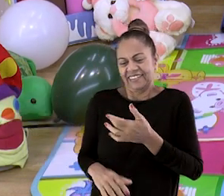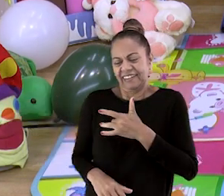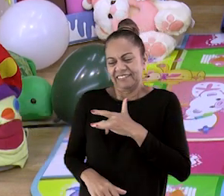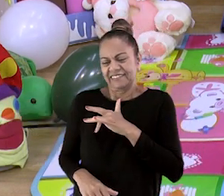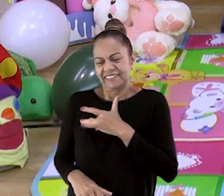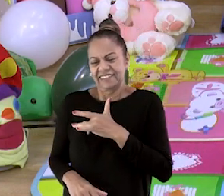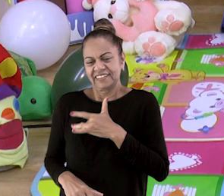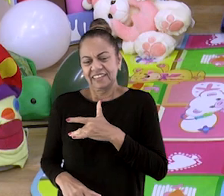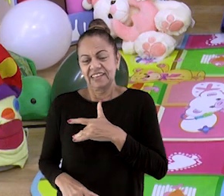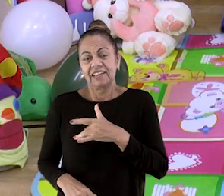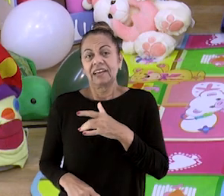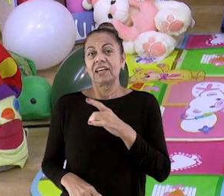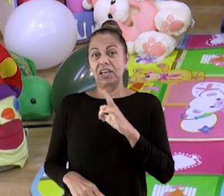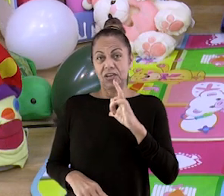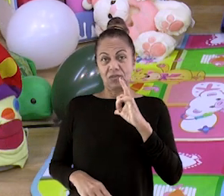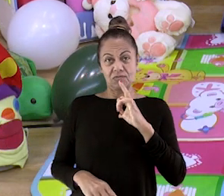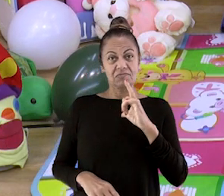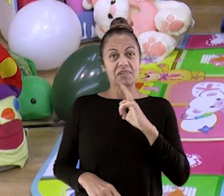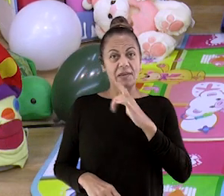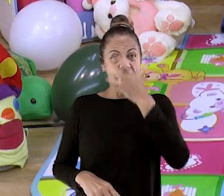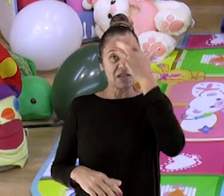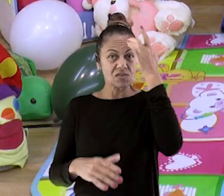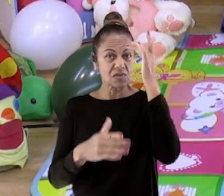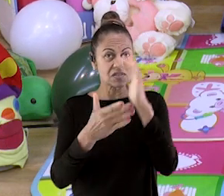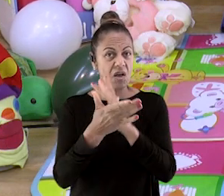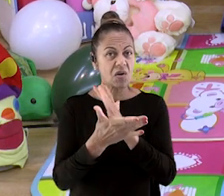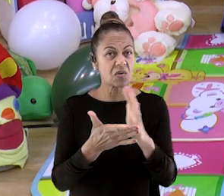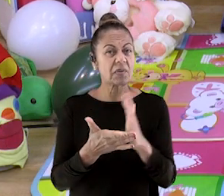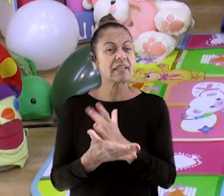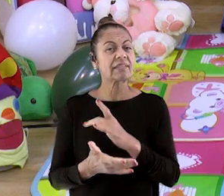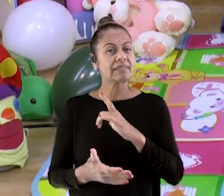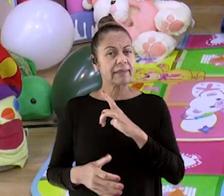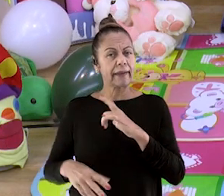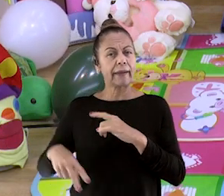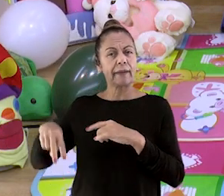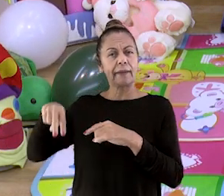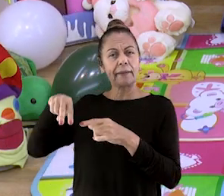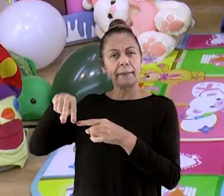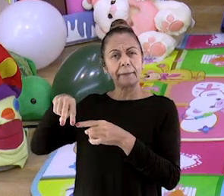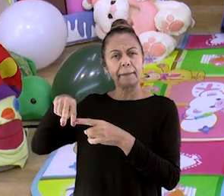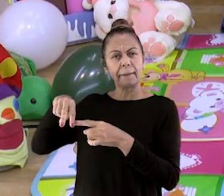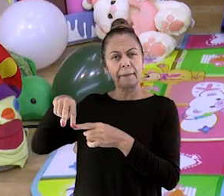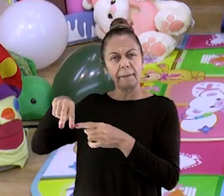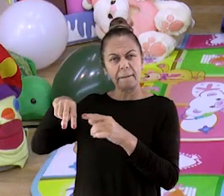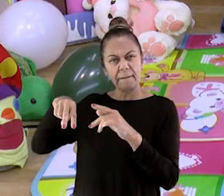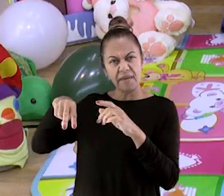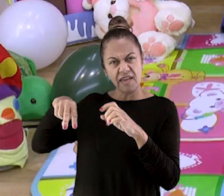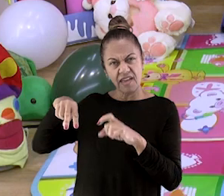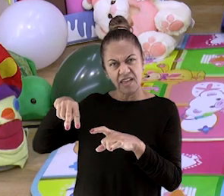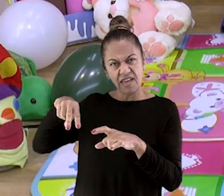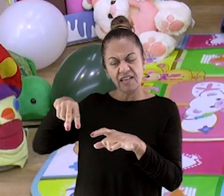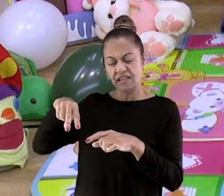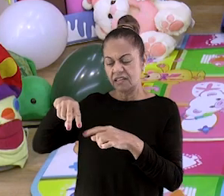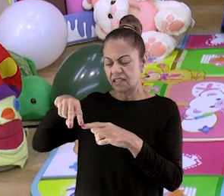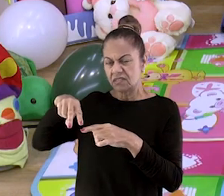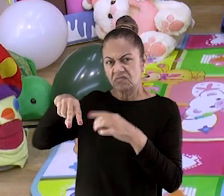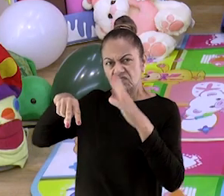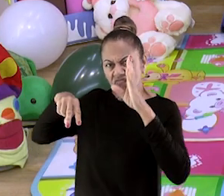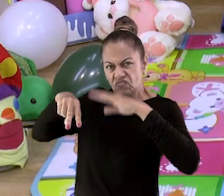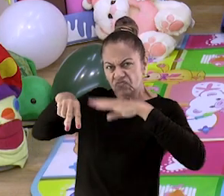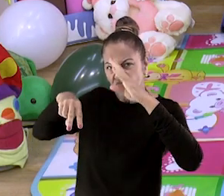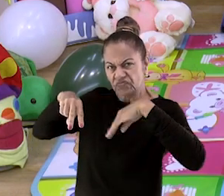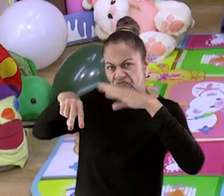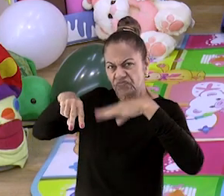muita gente que tem chulé eu não tenho não e você Tá com chulé